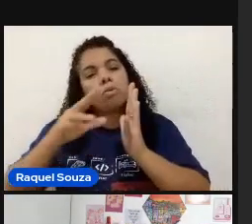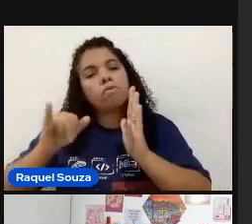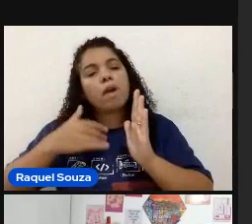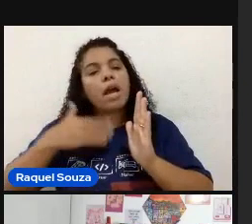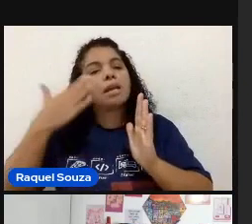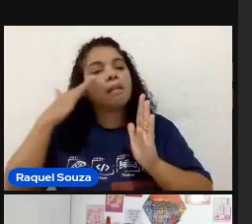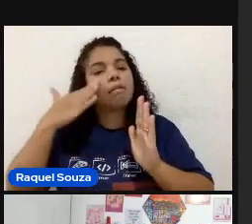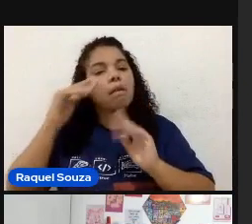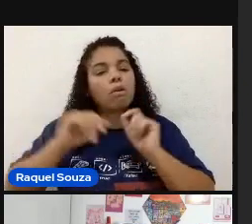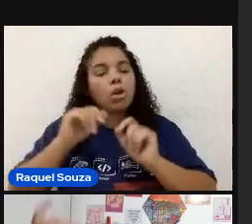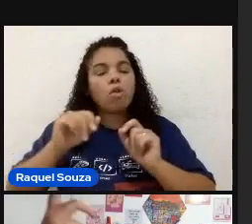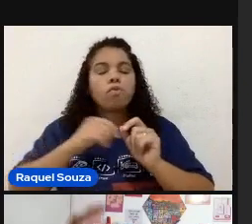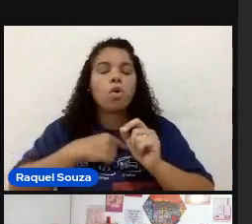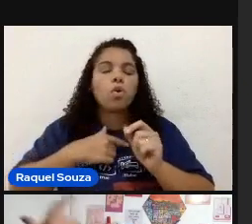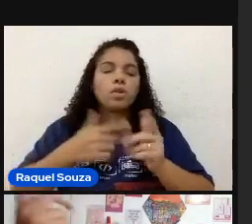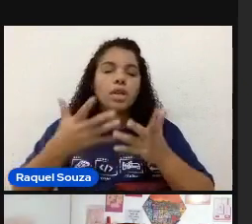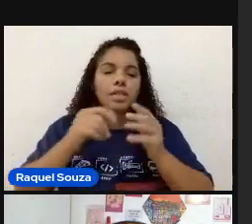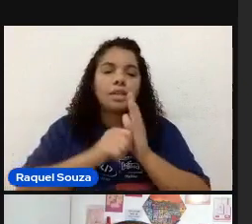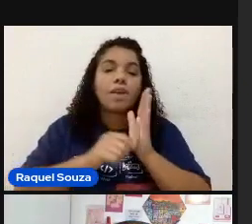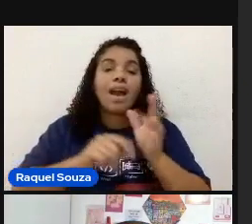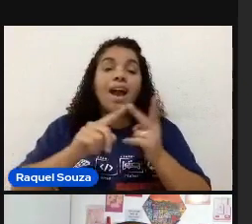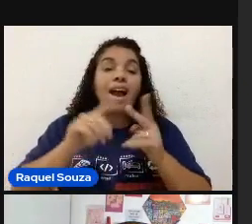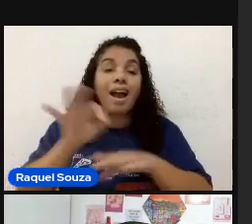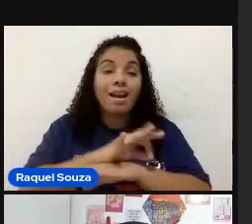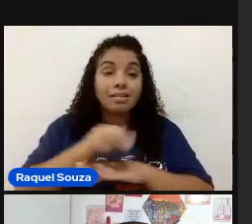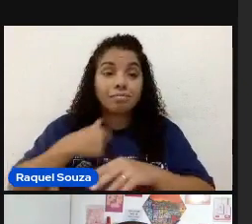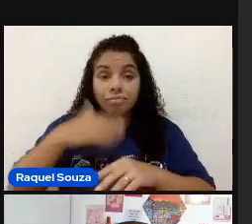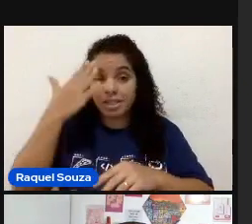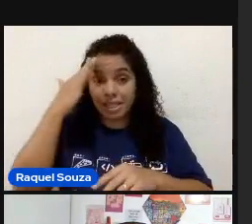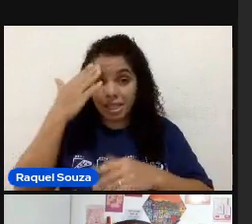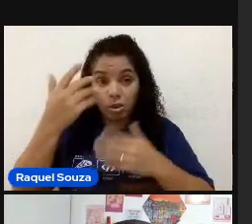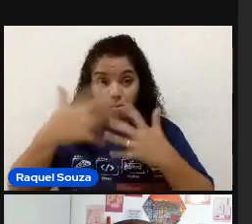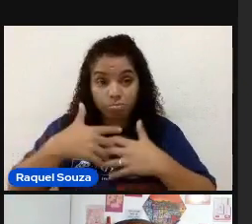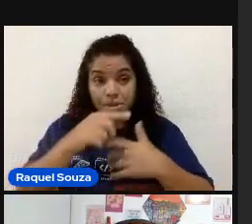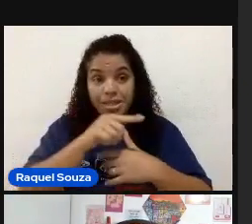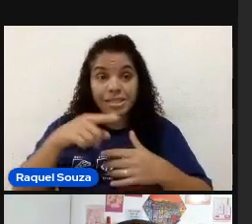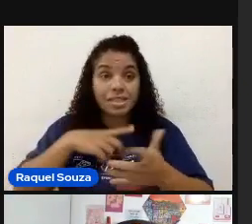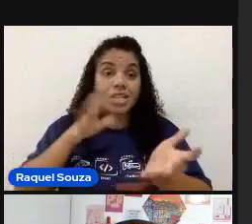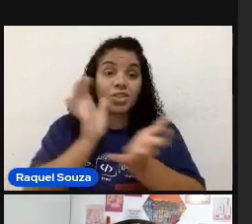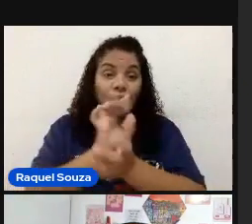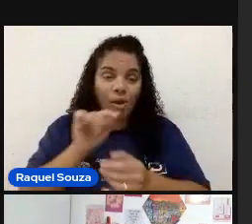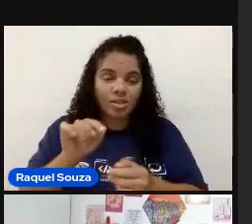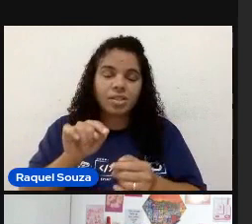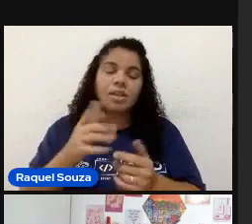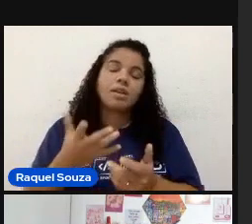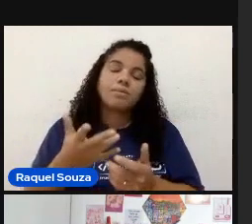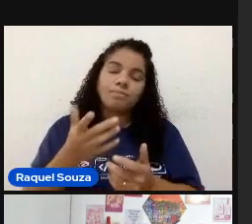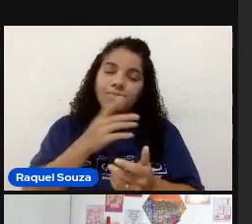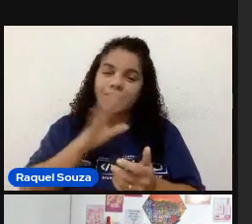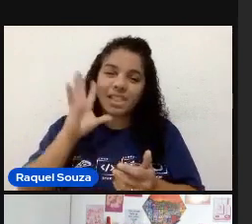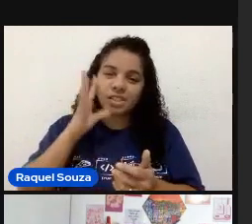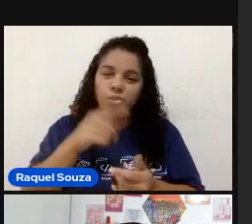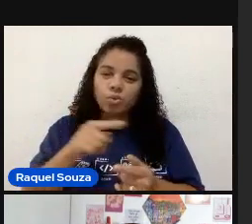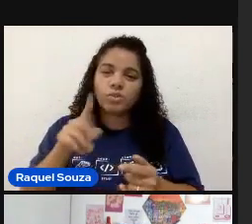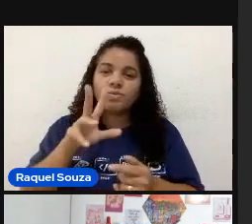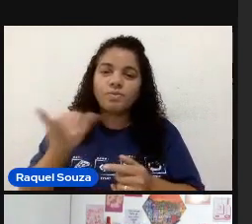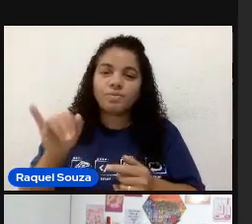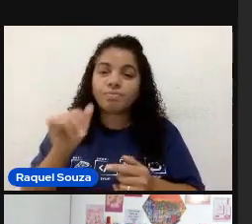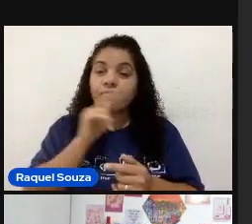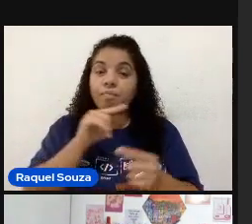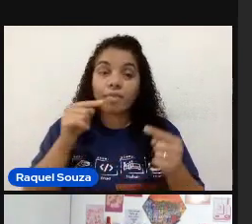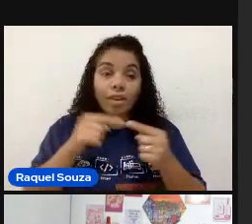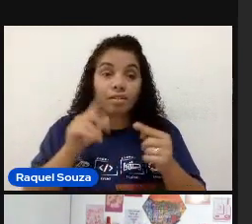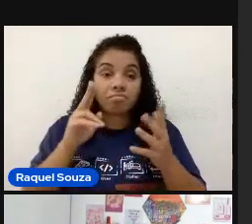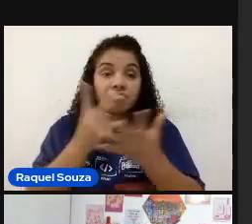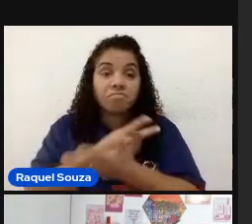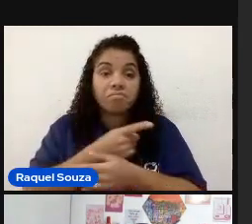o arquiteto ele vai entender como é que eu estou pensando que essa situação, essa solução vai se comportar,